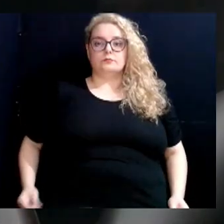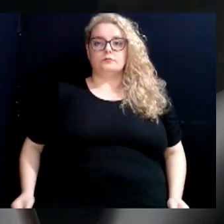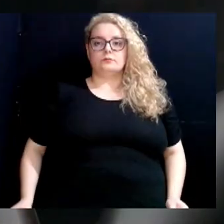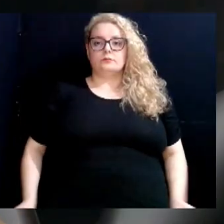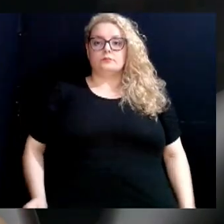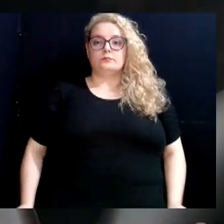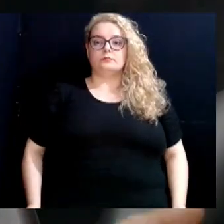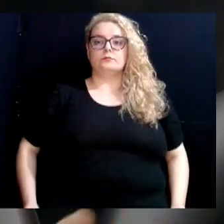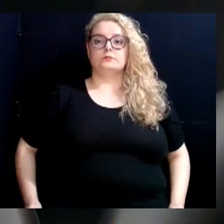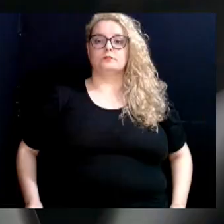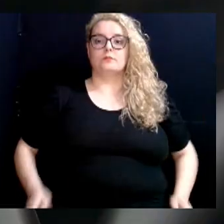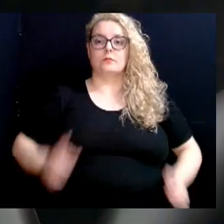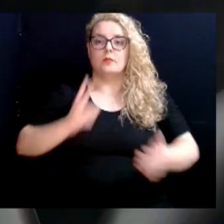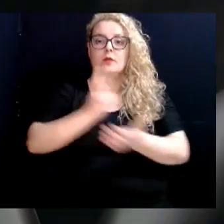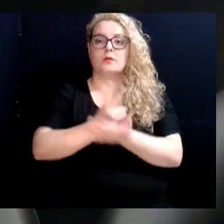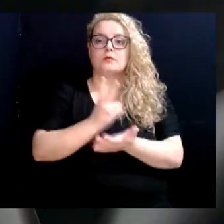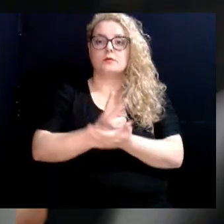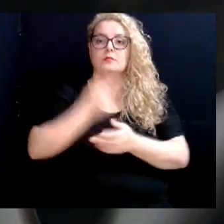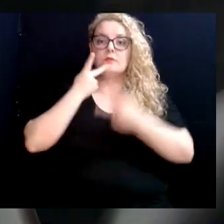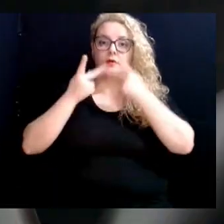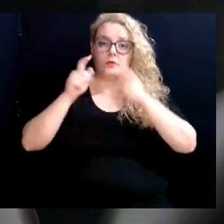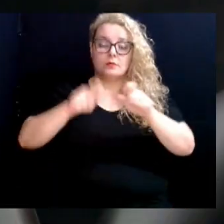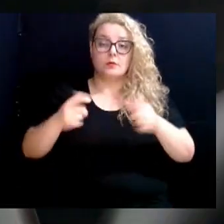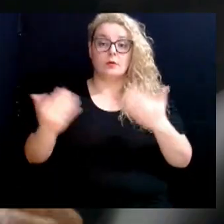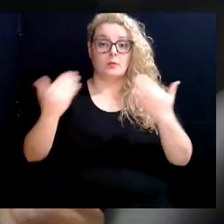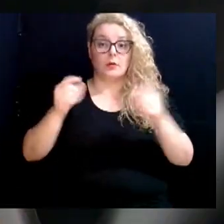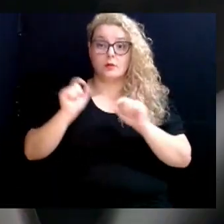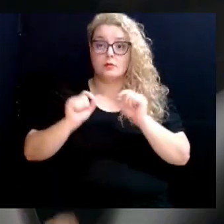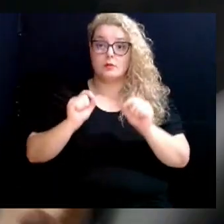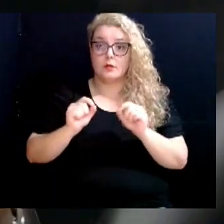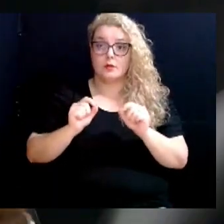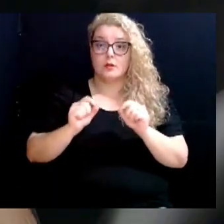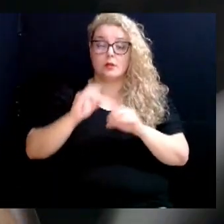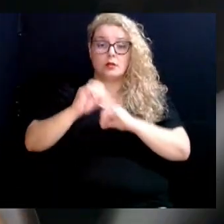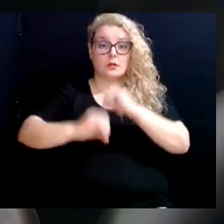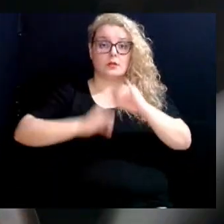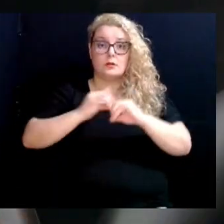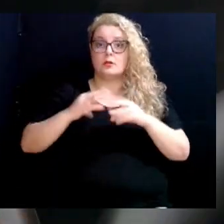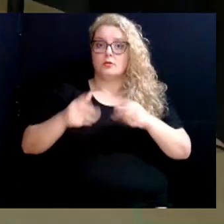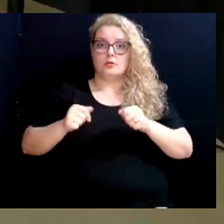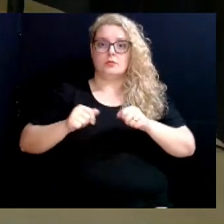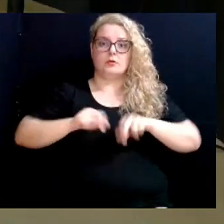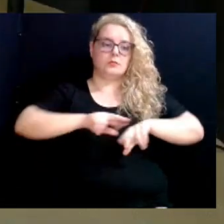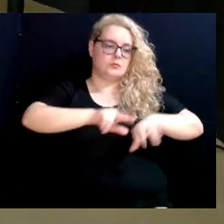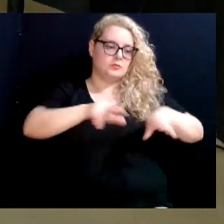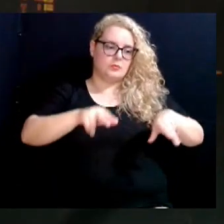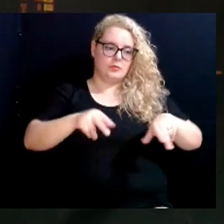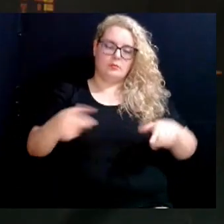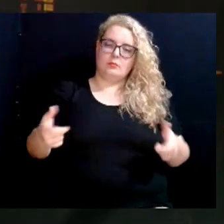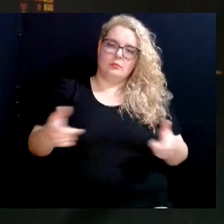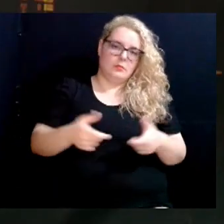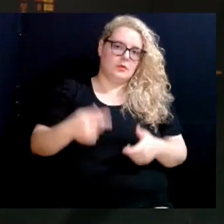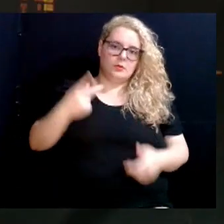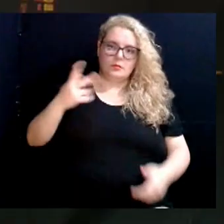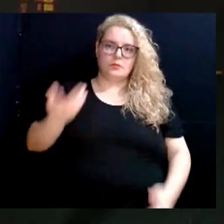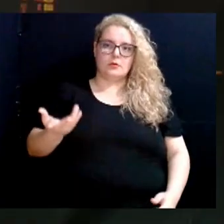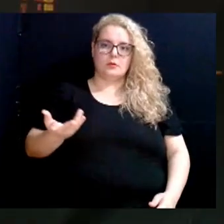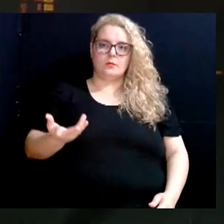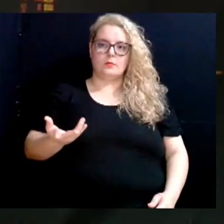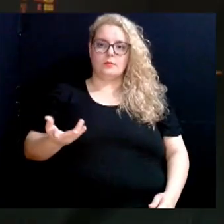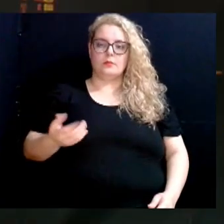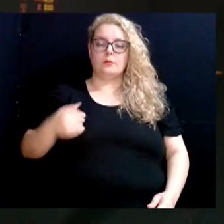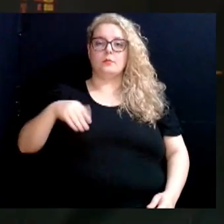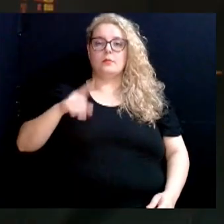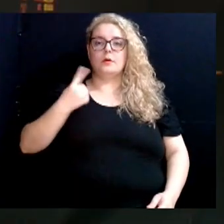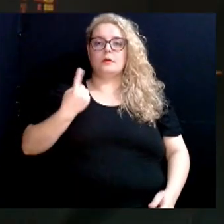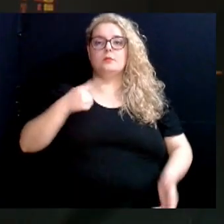isso para as pessoas, comparado a quem? Comparado ao quê? De novo, na internet existem todos os treinos menos o seu. Sim. Mais uma pergunta de